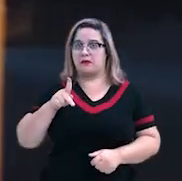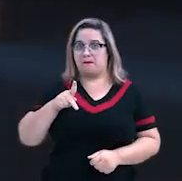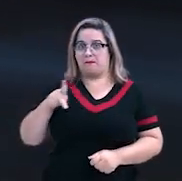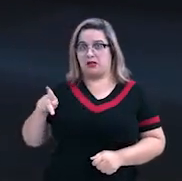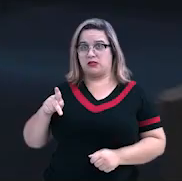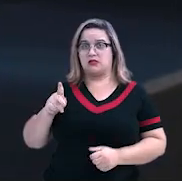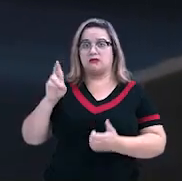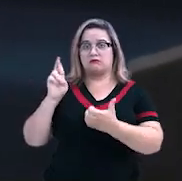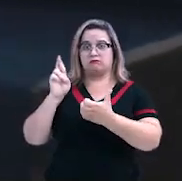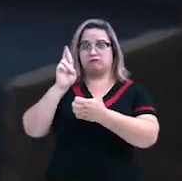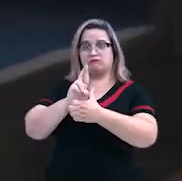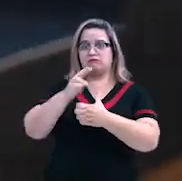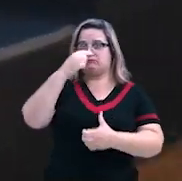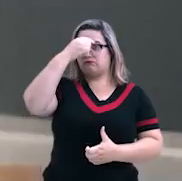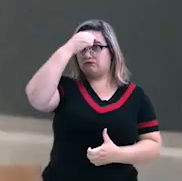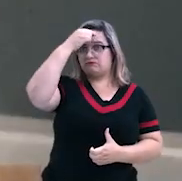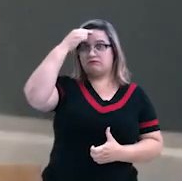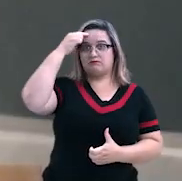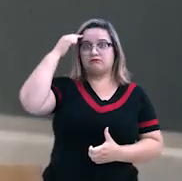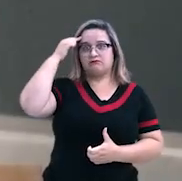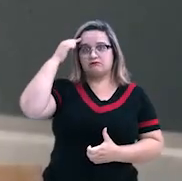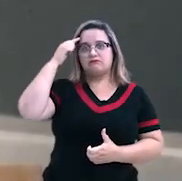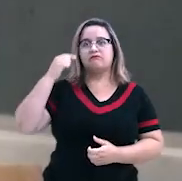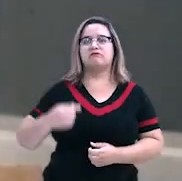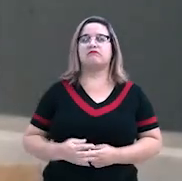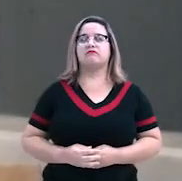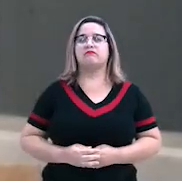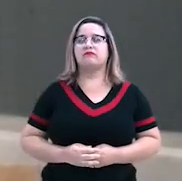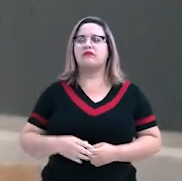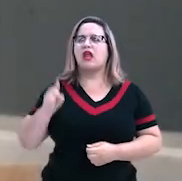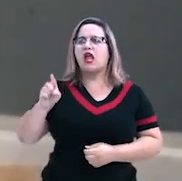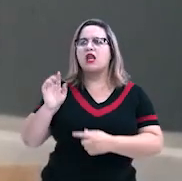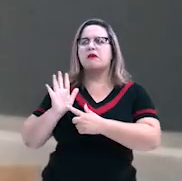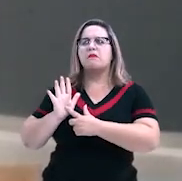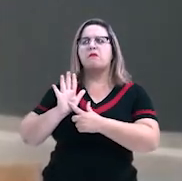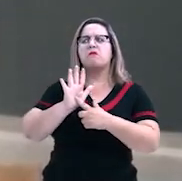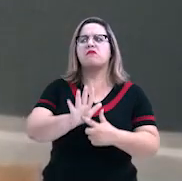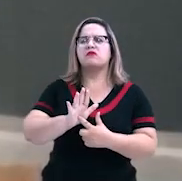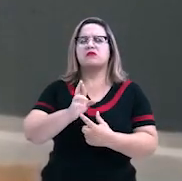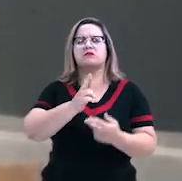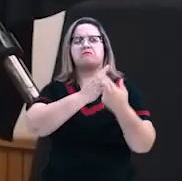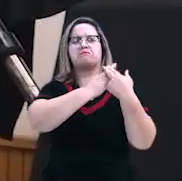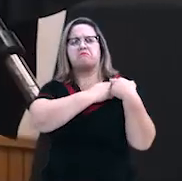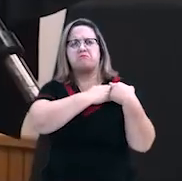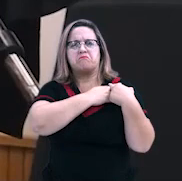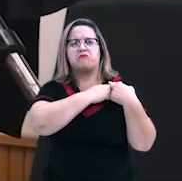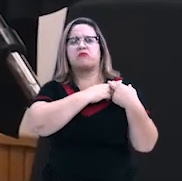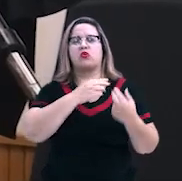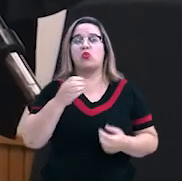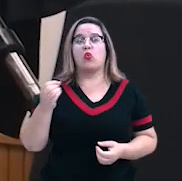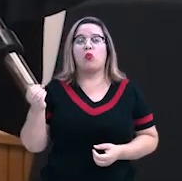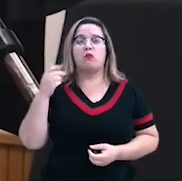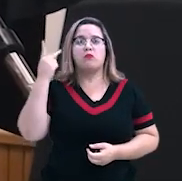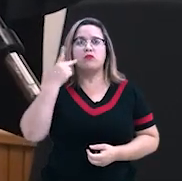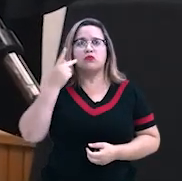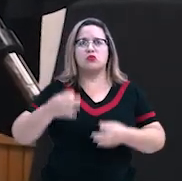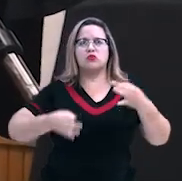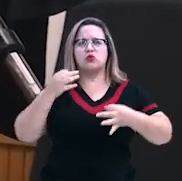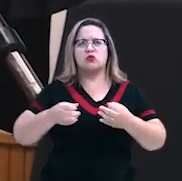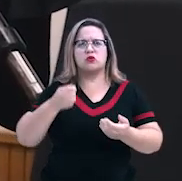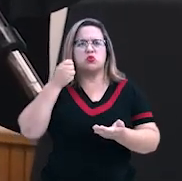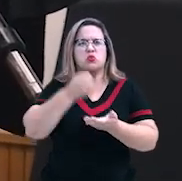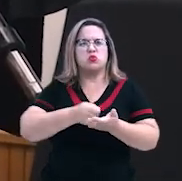pelo Procurador-Geral de Justiça, José Antônio Borges Pereira, que destacou a responsabilidade do promotor